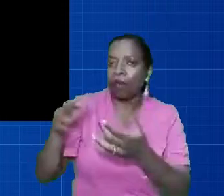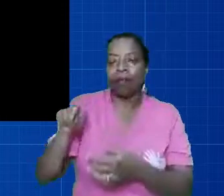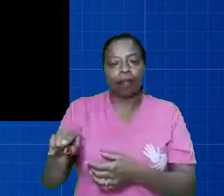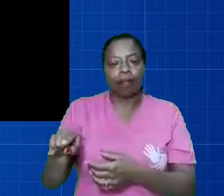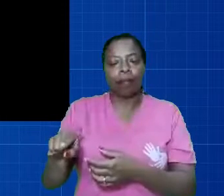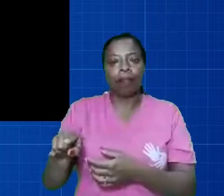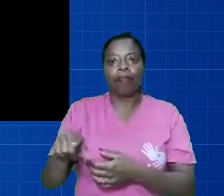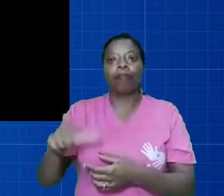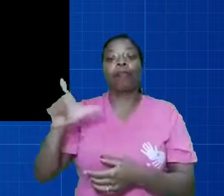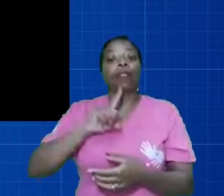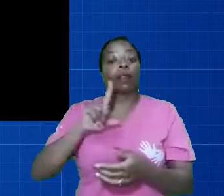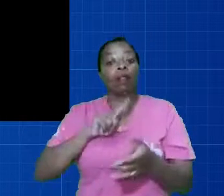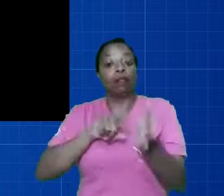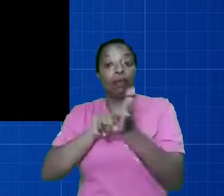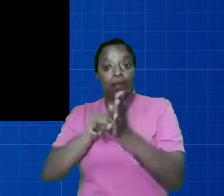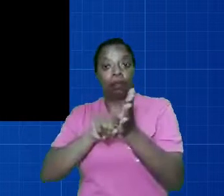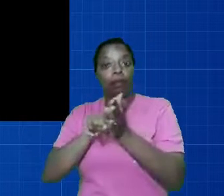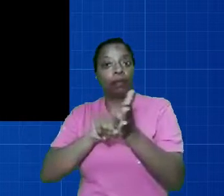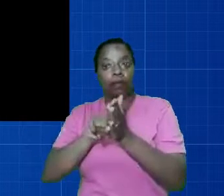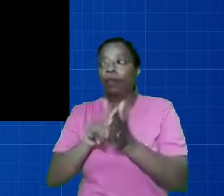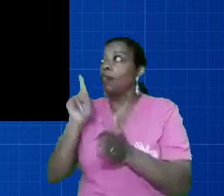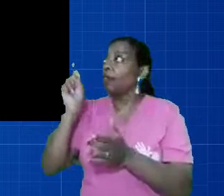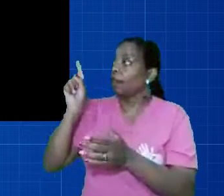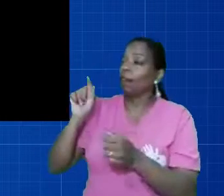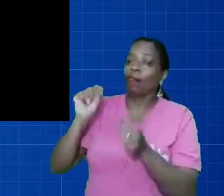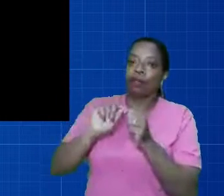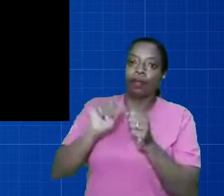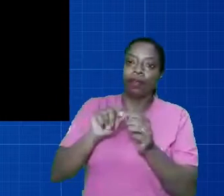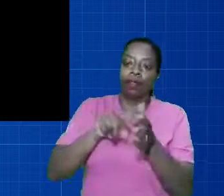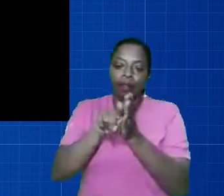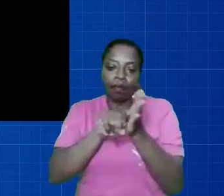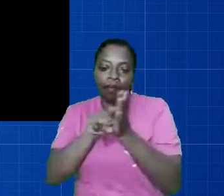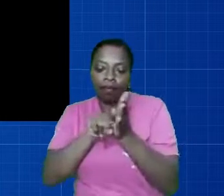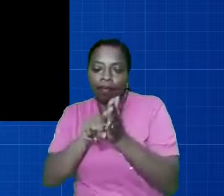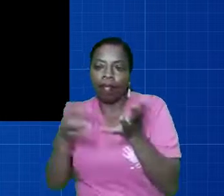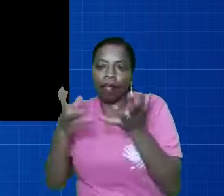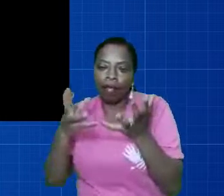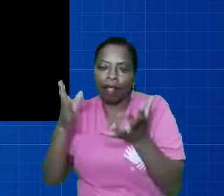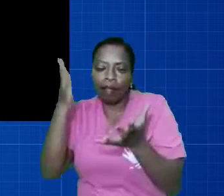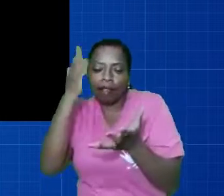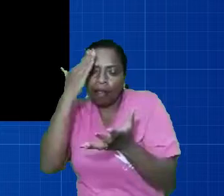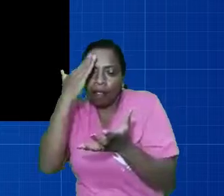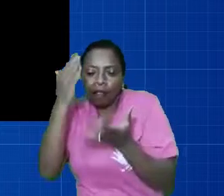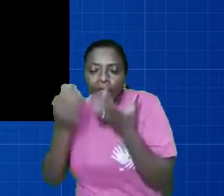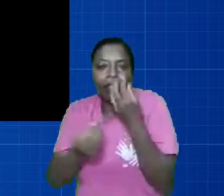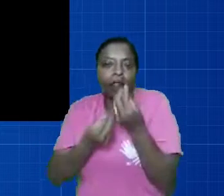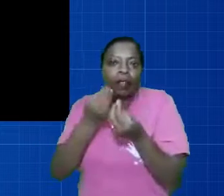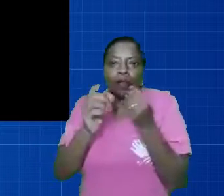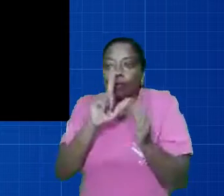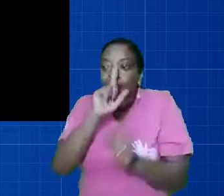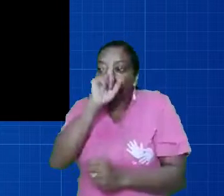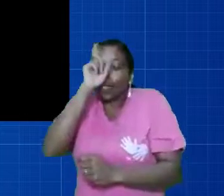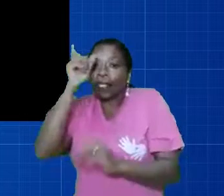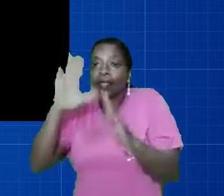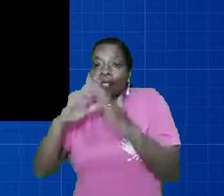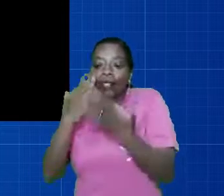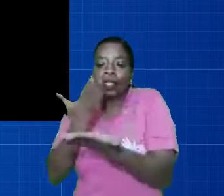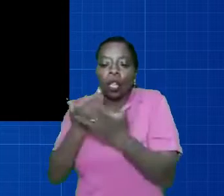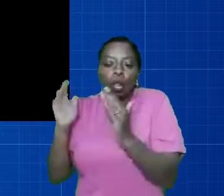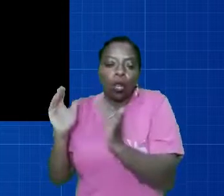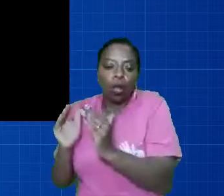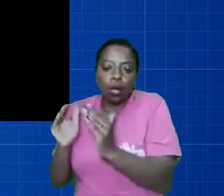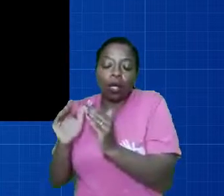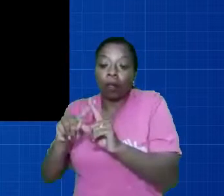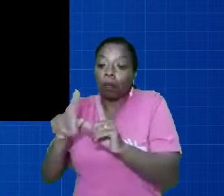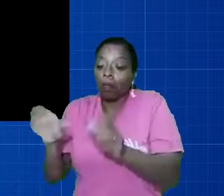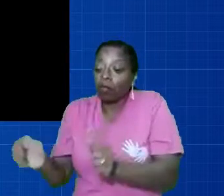uma pesquisa que vai tentar entender como essa ideia da escolinha dentro de um espaço